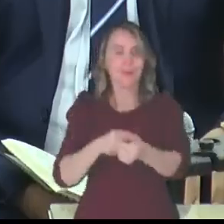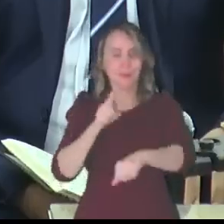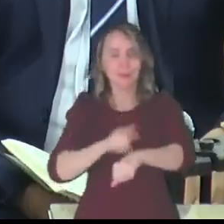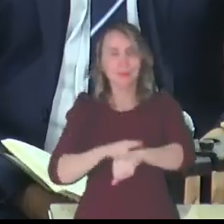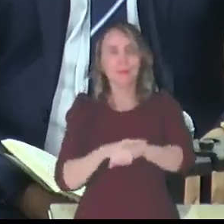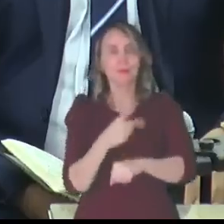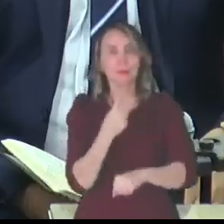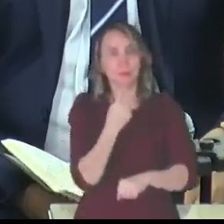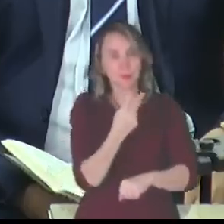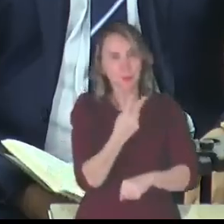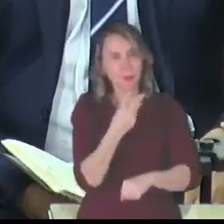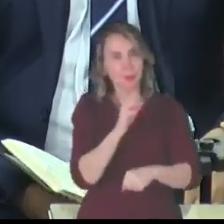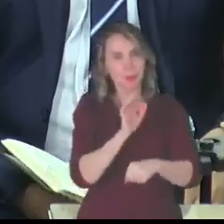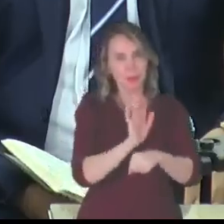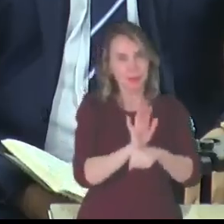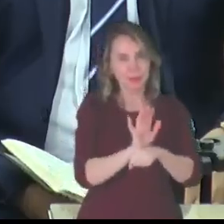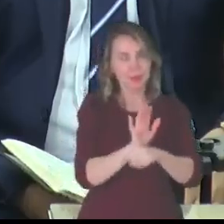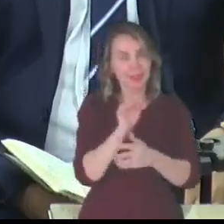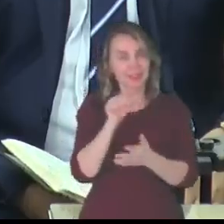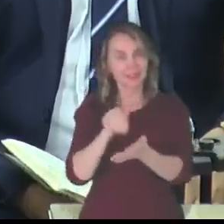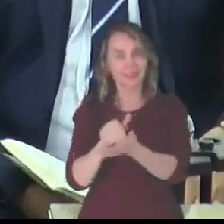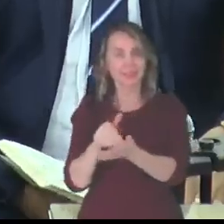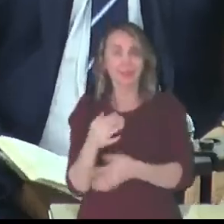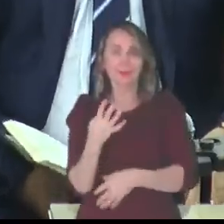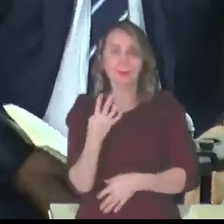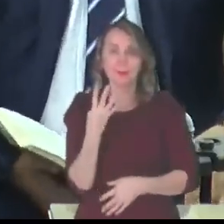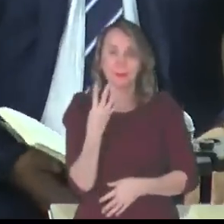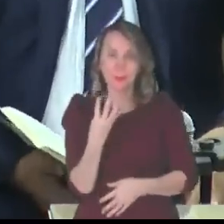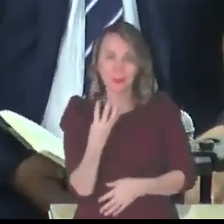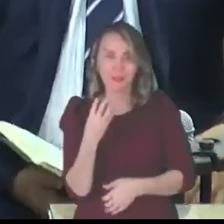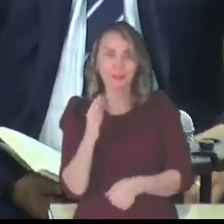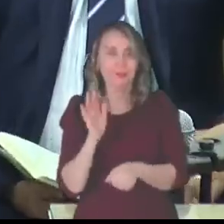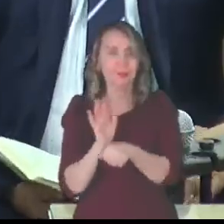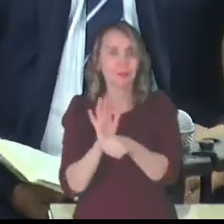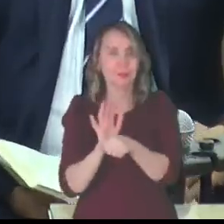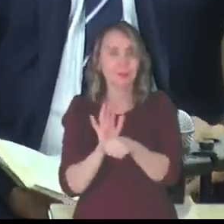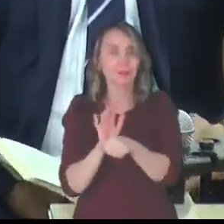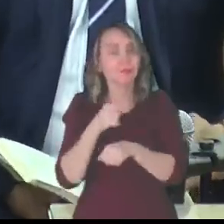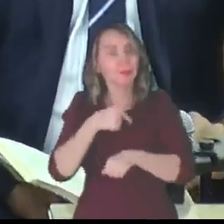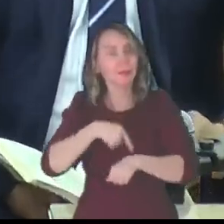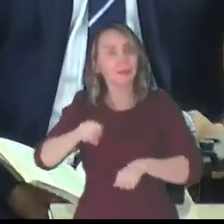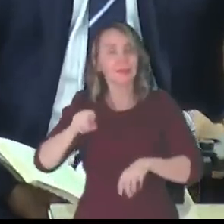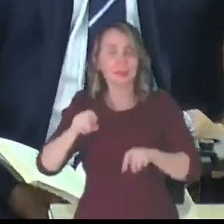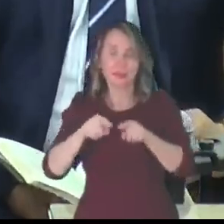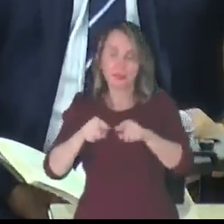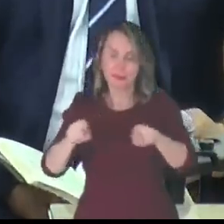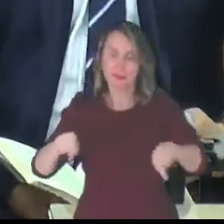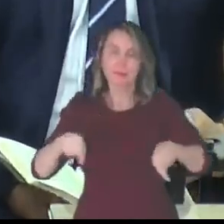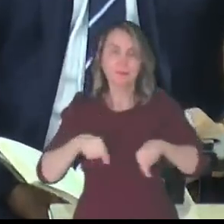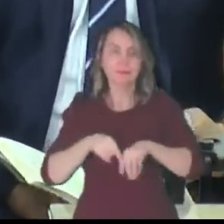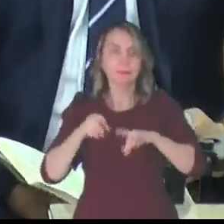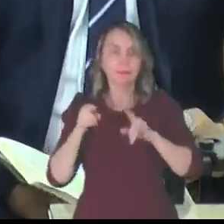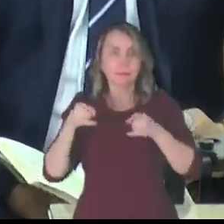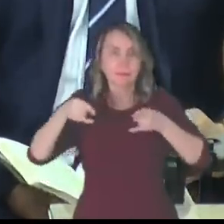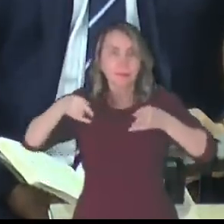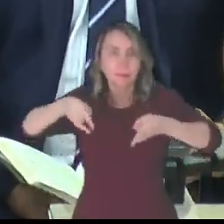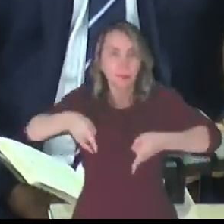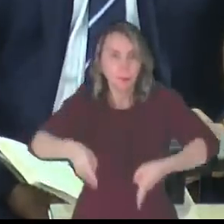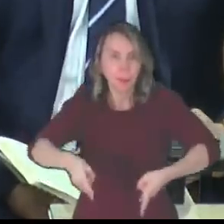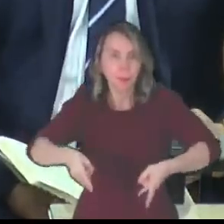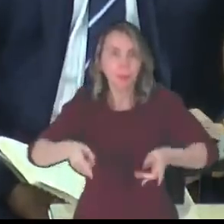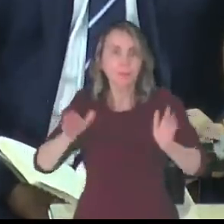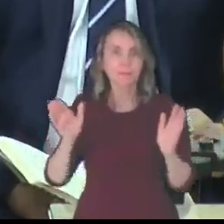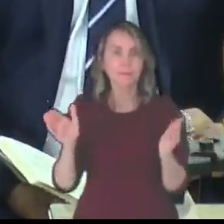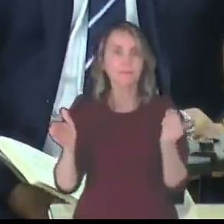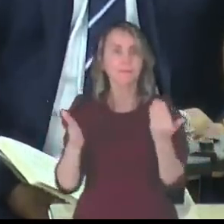no quarto para De Joelhos Leia a Bíblia e queimar incenso no monte